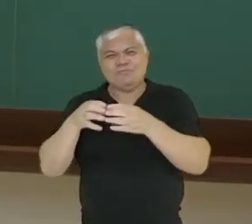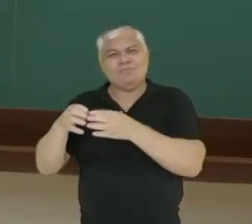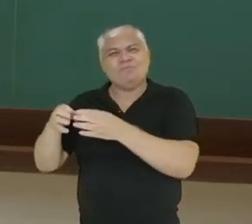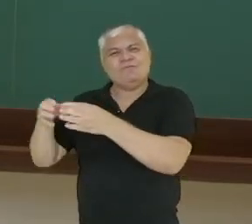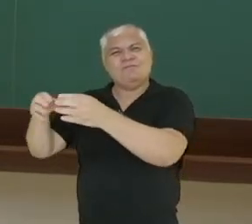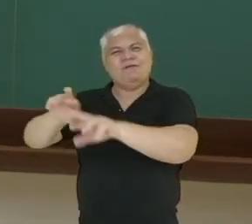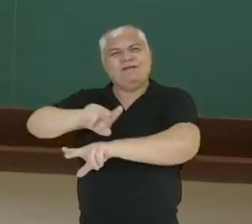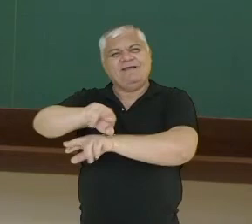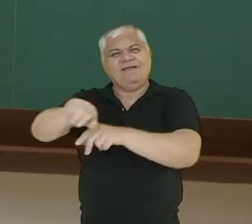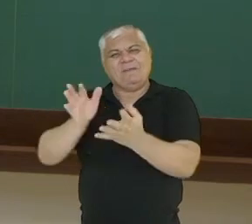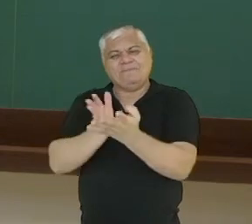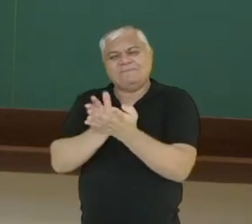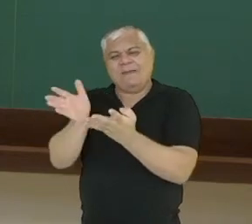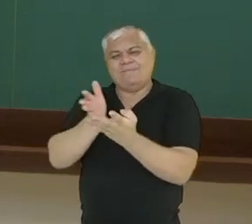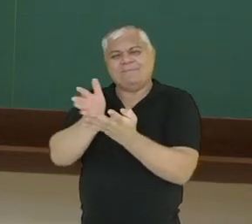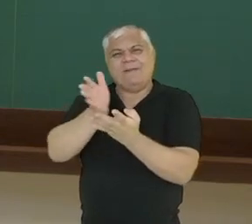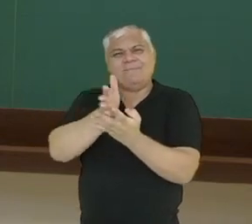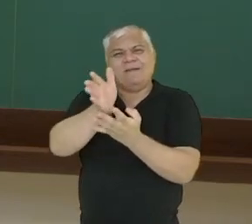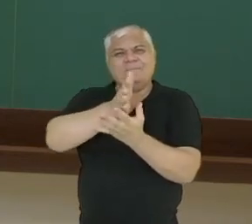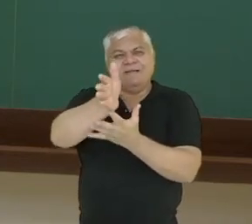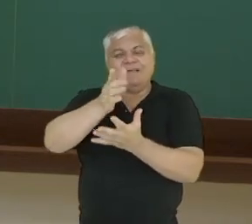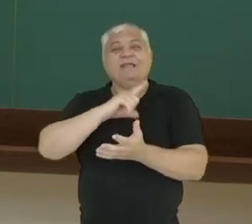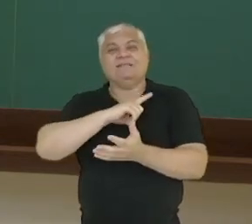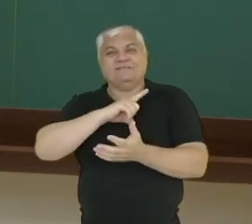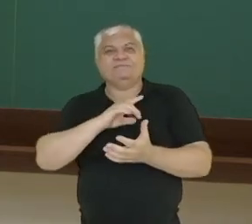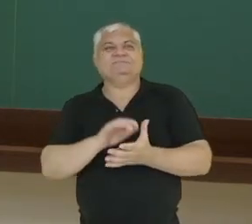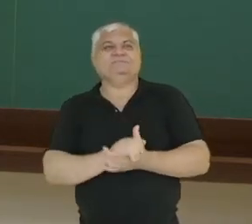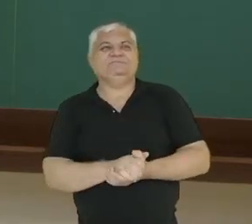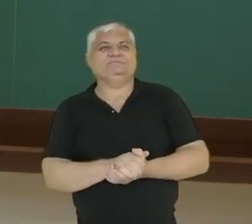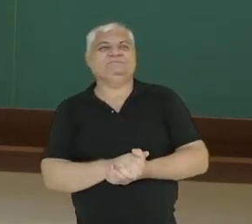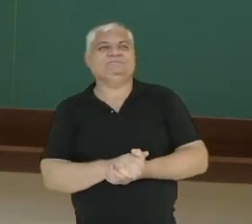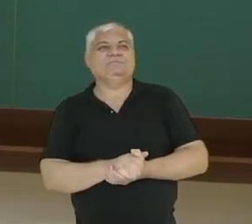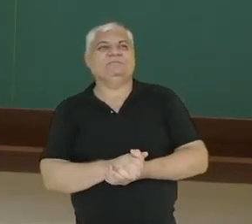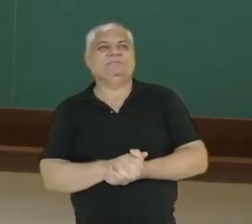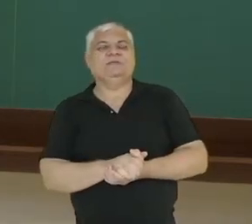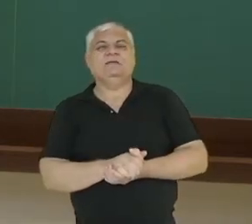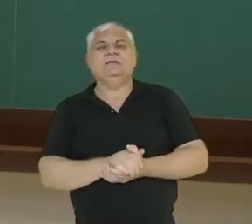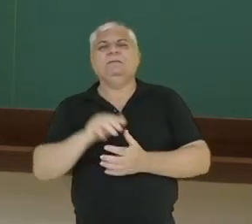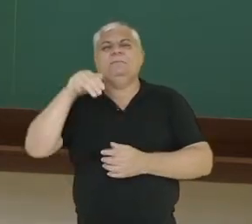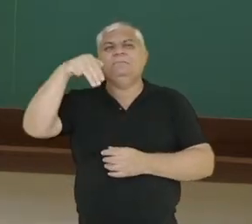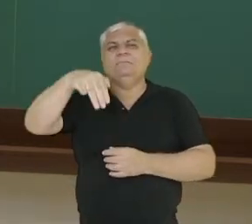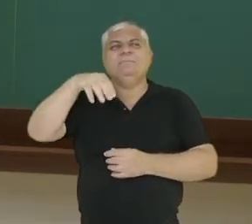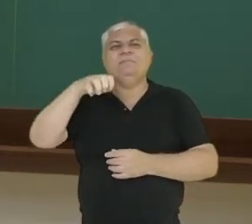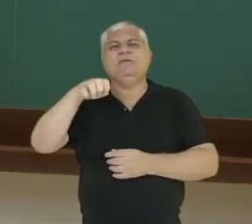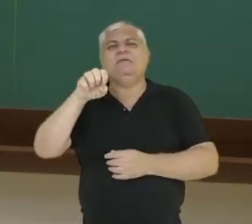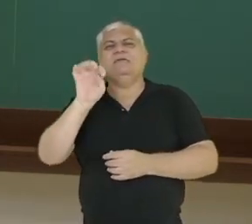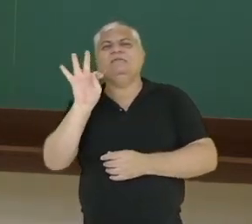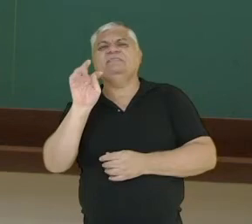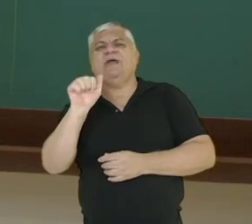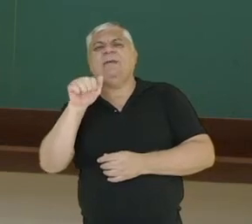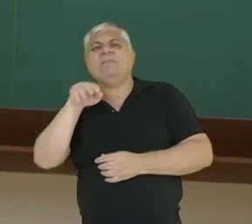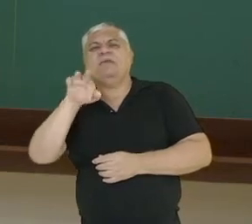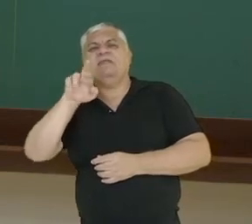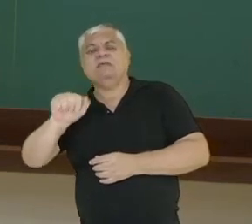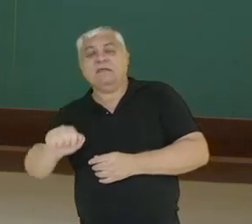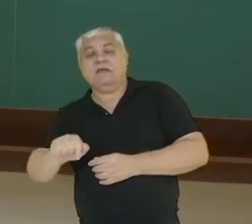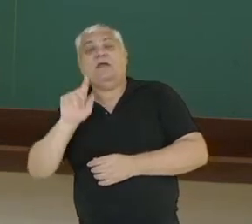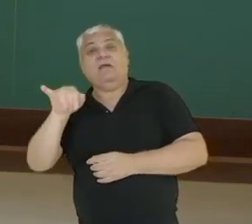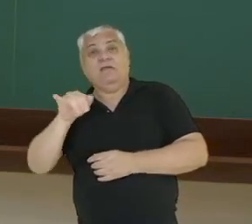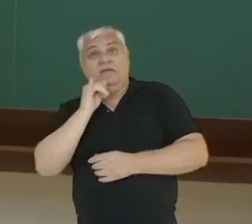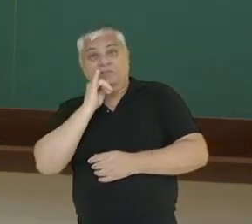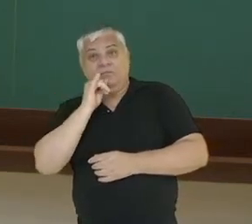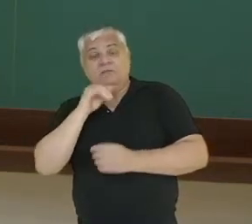uma ramificação ou de uma insaturação. Metameria, professor? Os